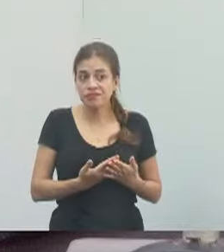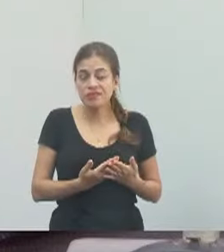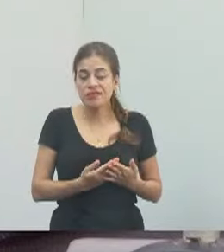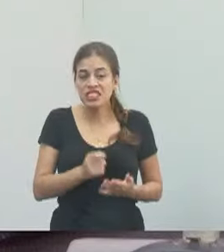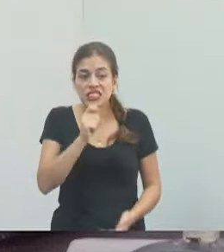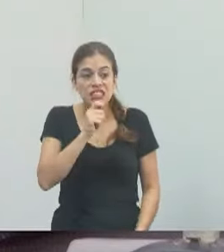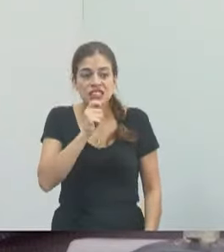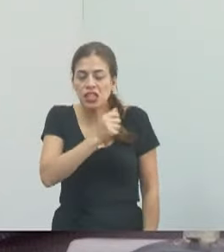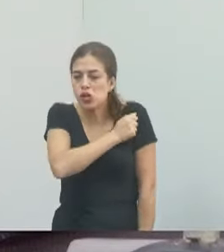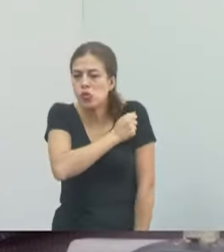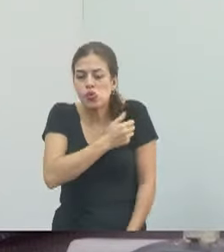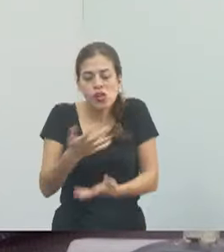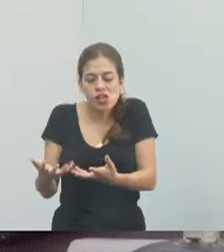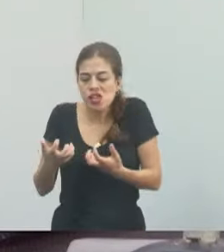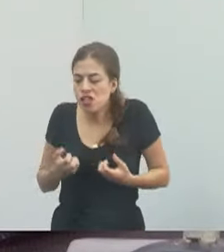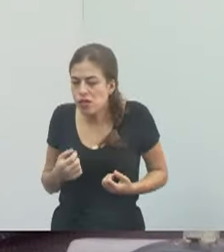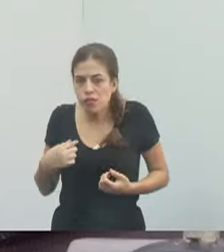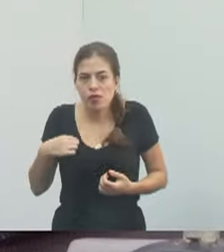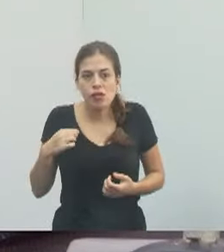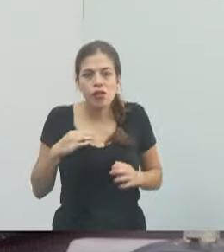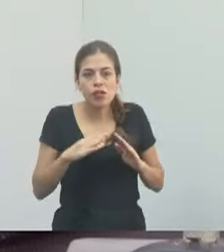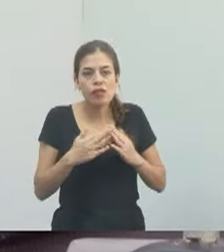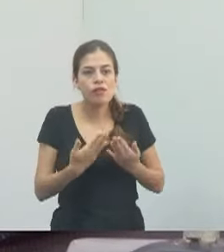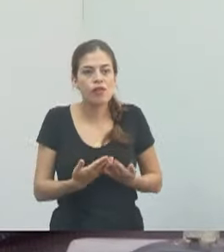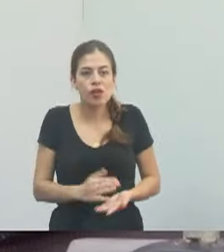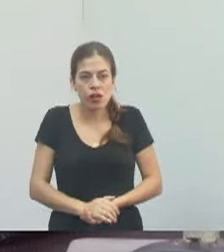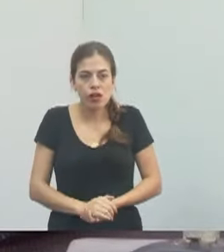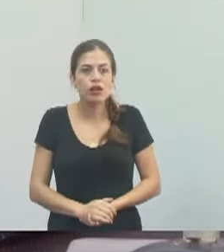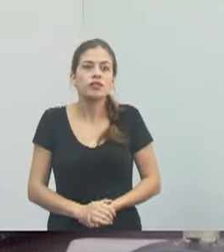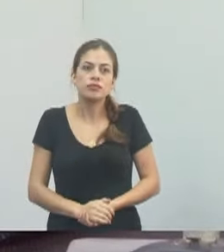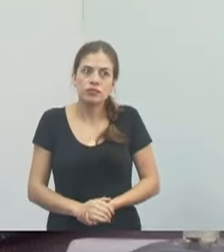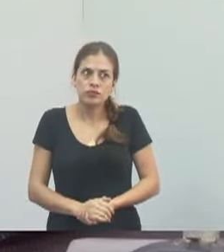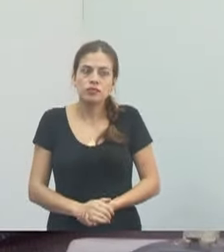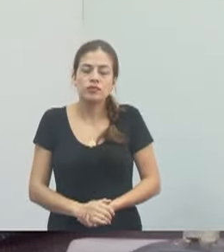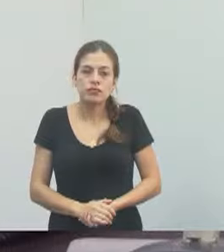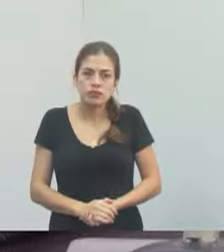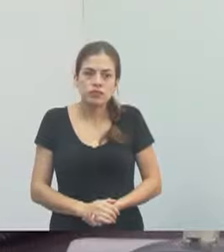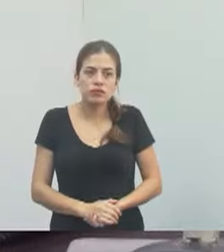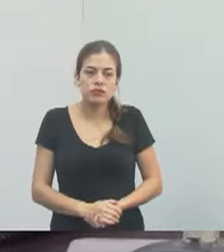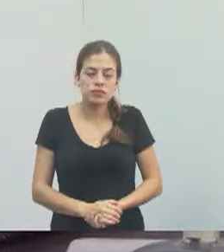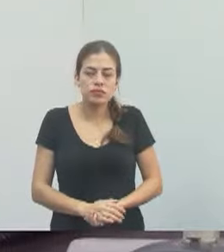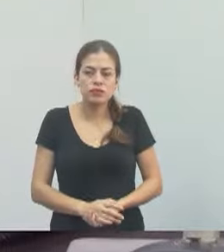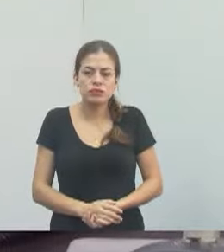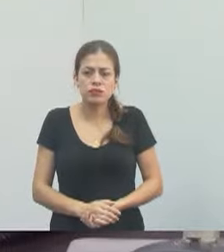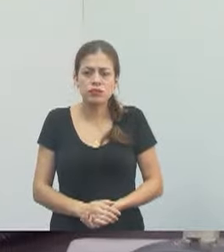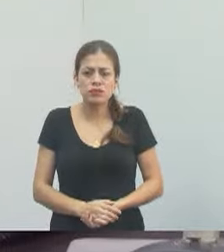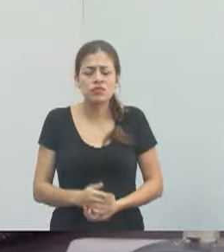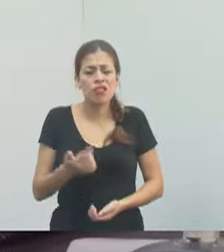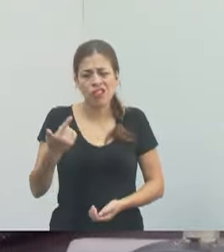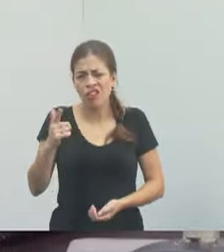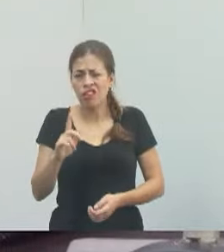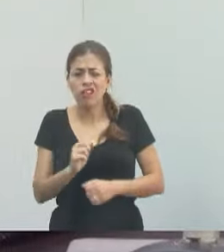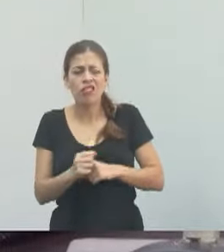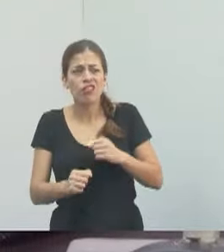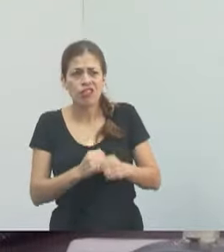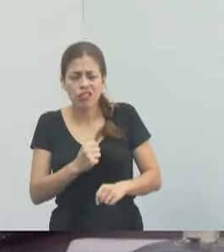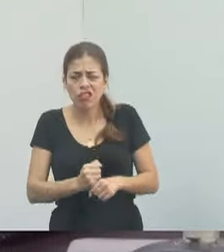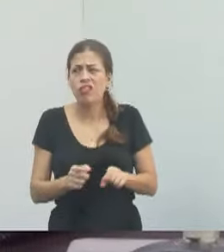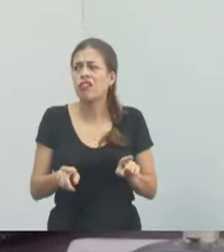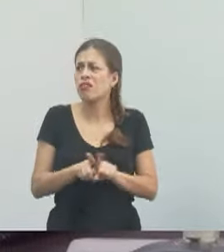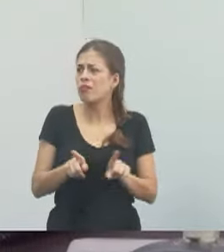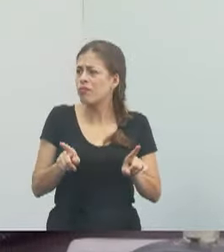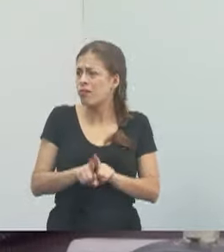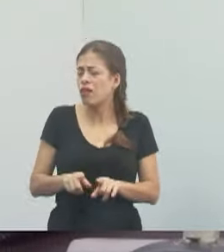receberam esse uniforme e não é só esse ano os outros anos os outros anos também tive de percorrer as escolas